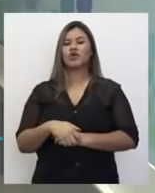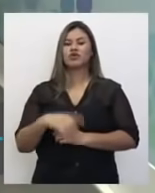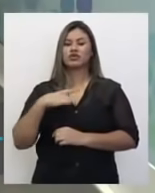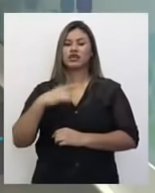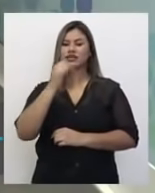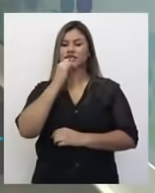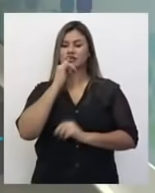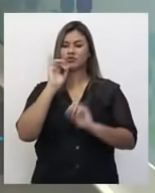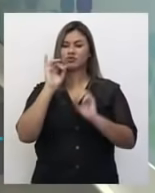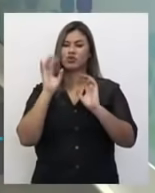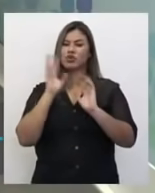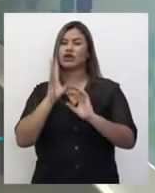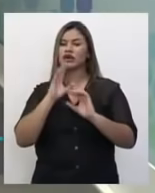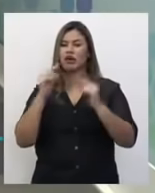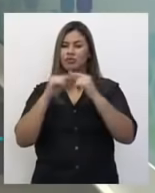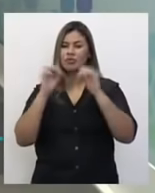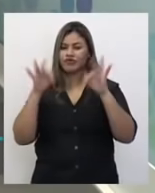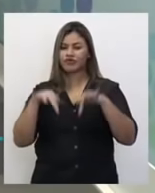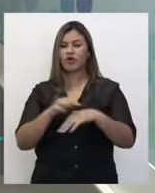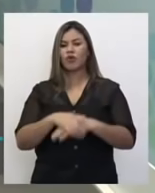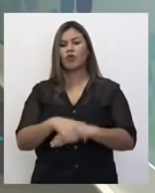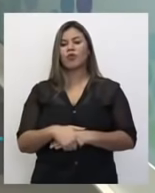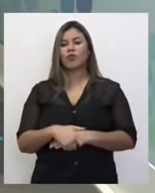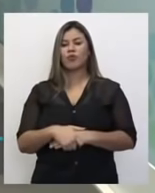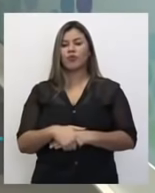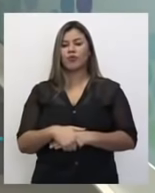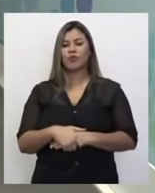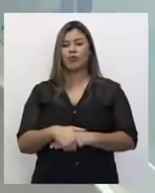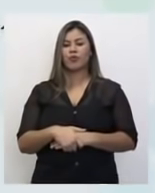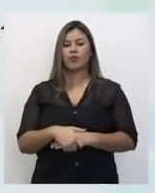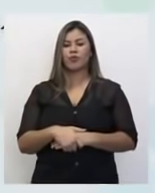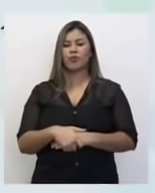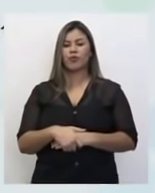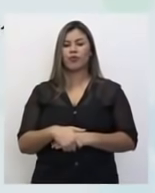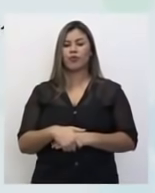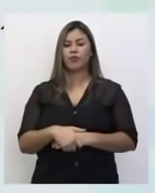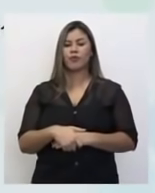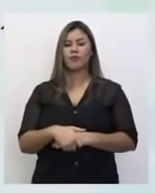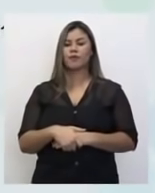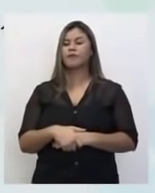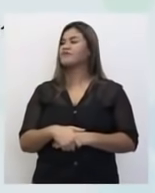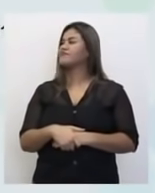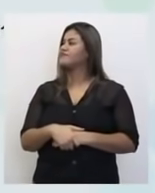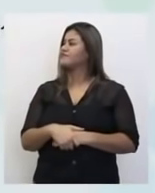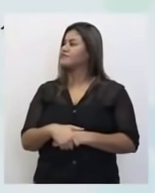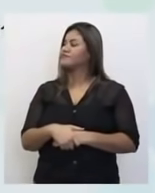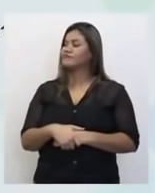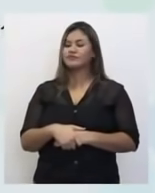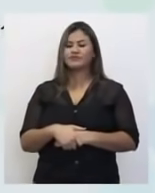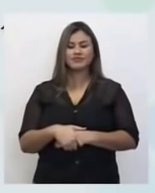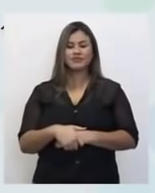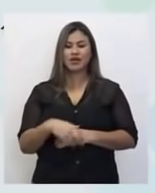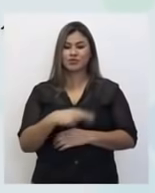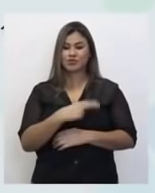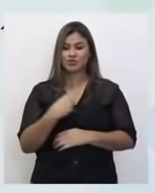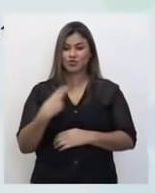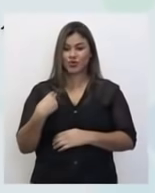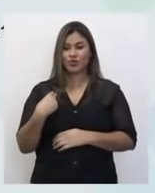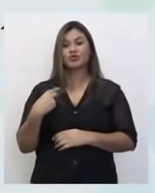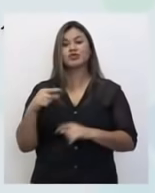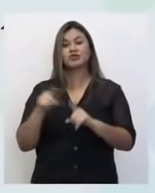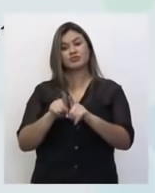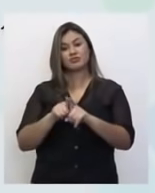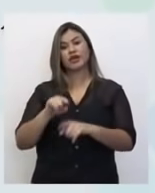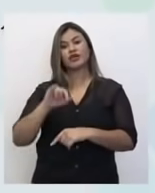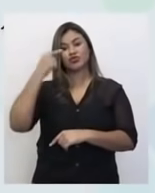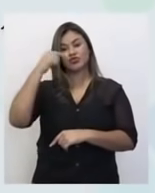pra gente finalizar, ó. Eh, vai aparecer aí na tela. Lembra que eu falei que eu coloquei o meu nome da Juliana? Eh, vocês estão